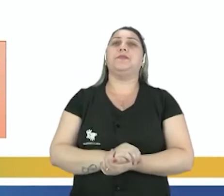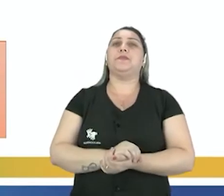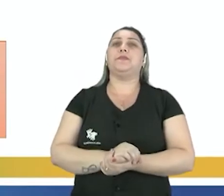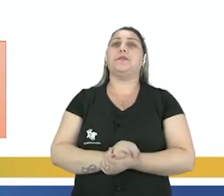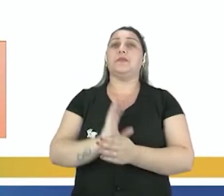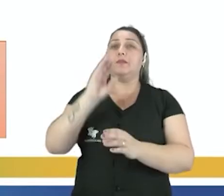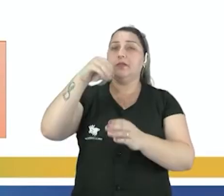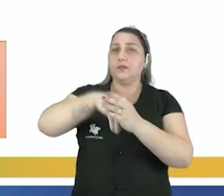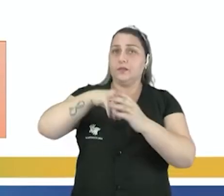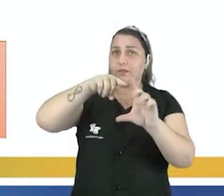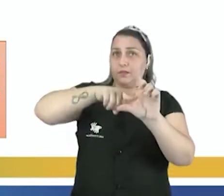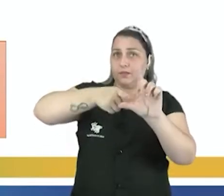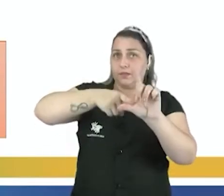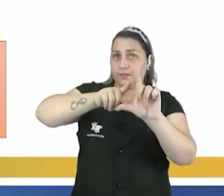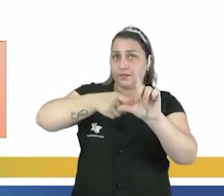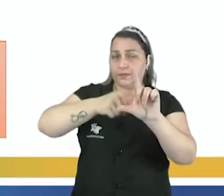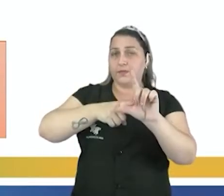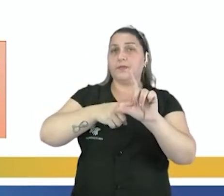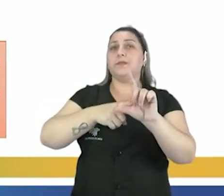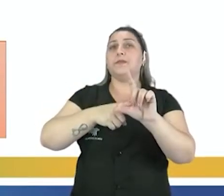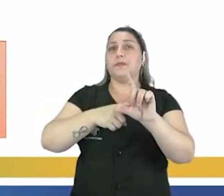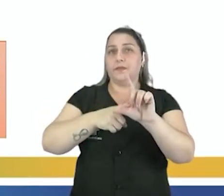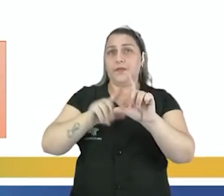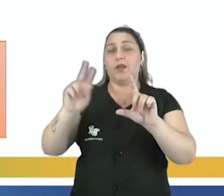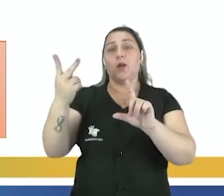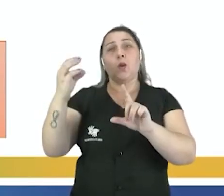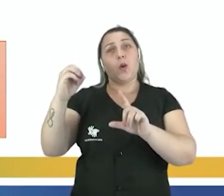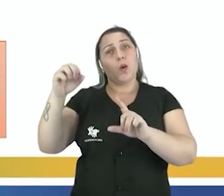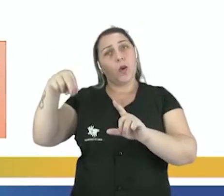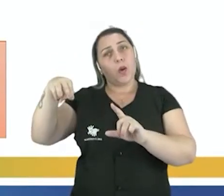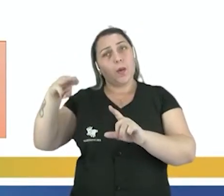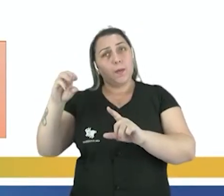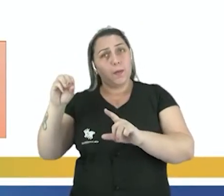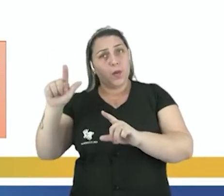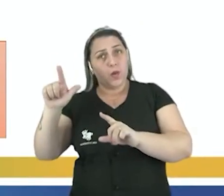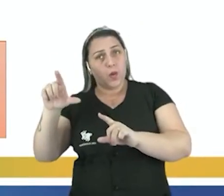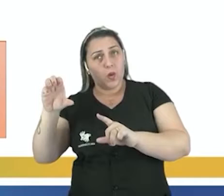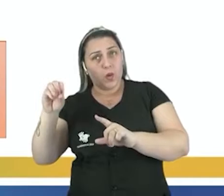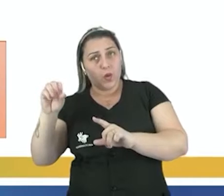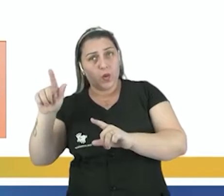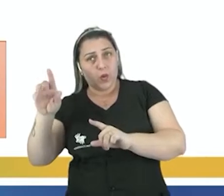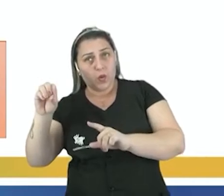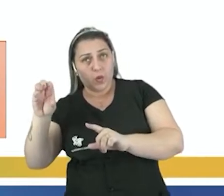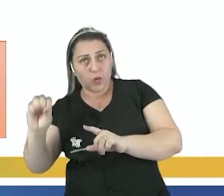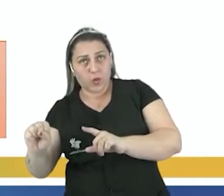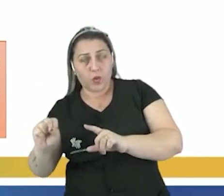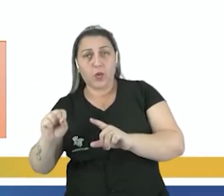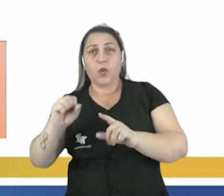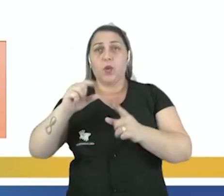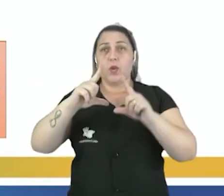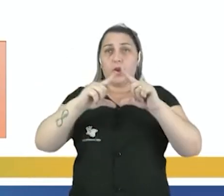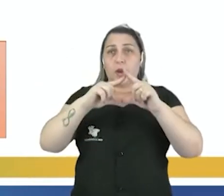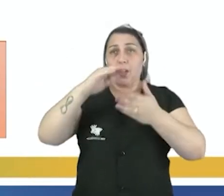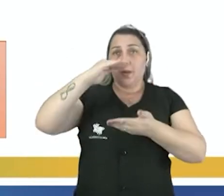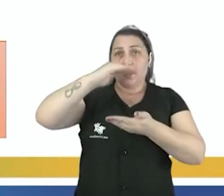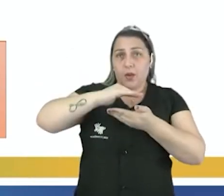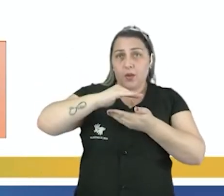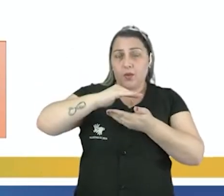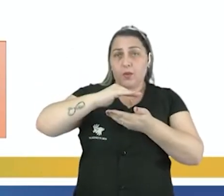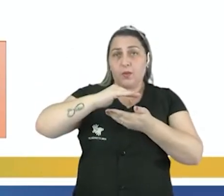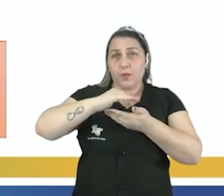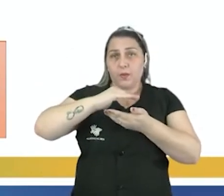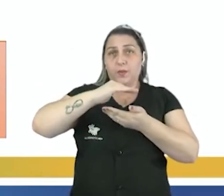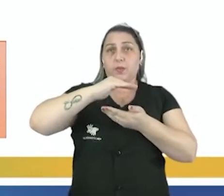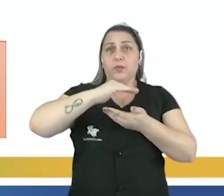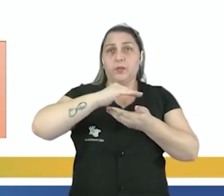que os lados homólogos são proporcionais e os ângulos correspondentes semelhantes. Eu posso imaginar que o triângulo menor é uma redução do